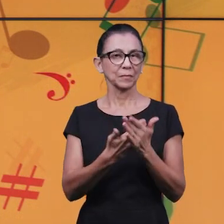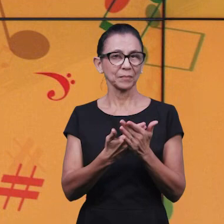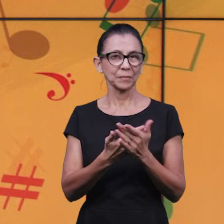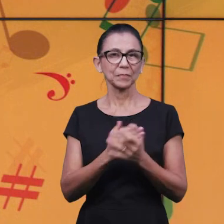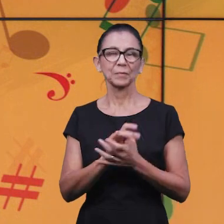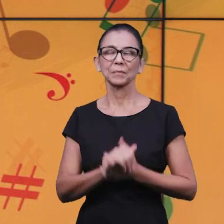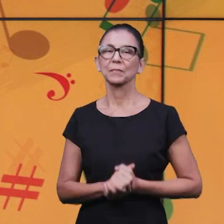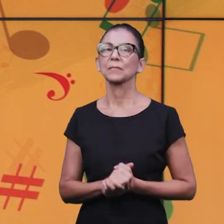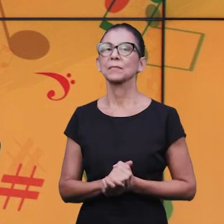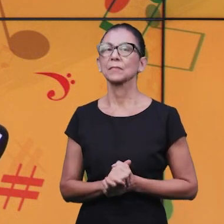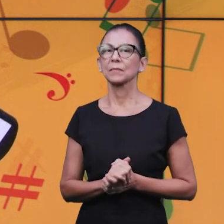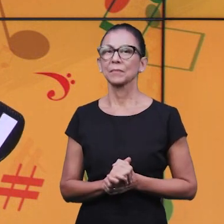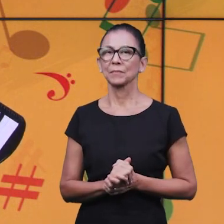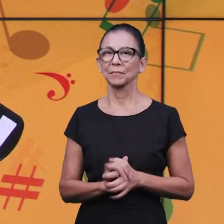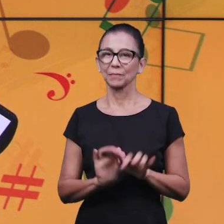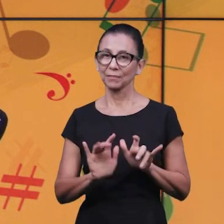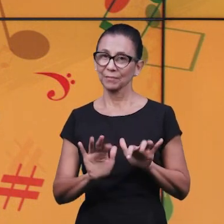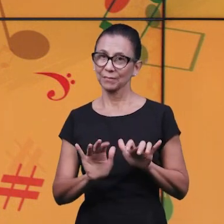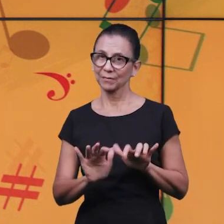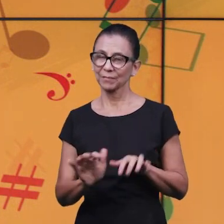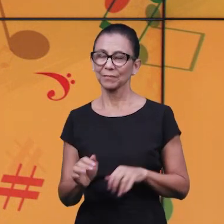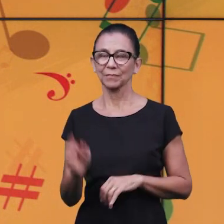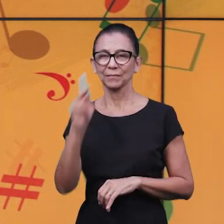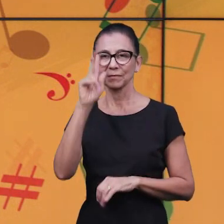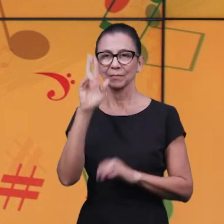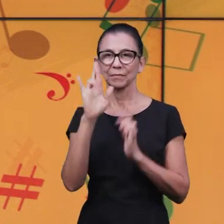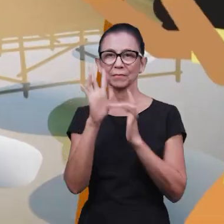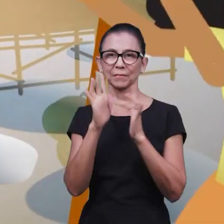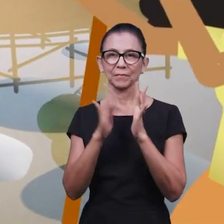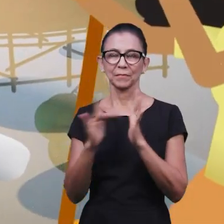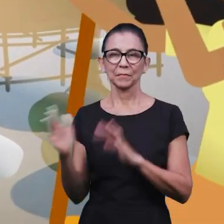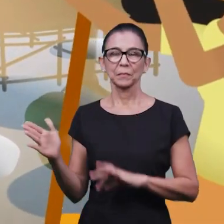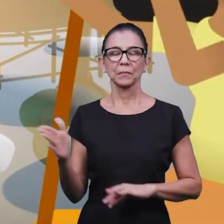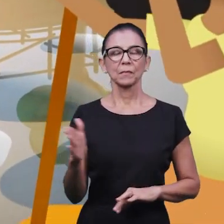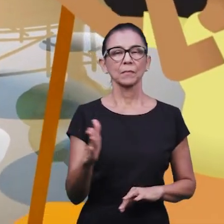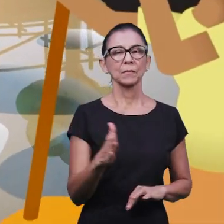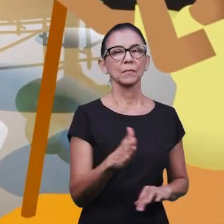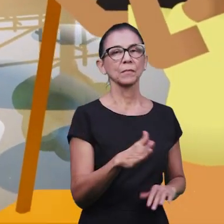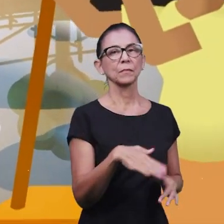deixar separadinho o teclado. A paz do Senhor.